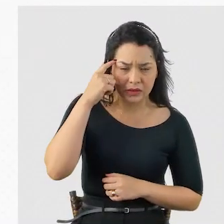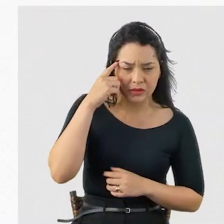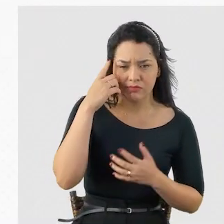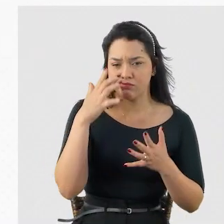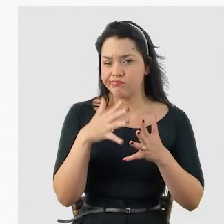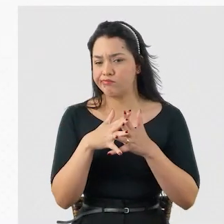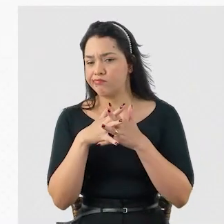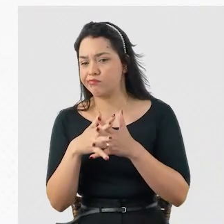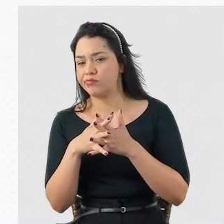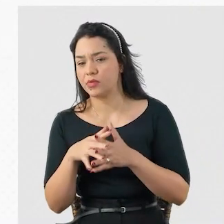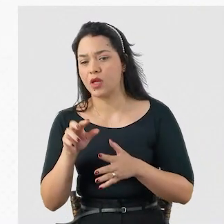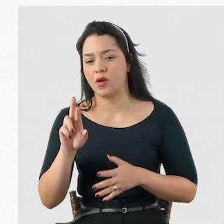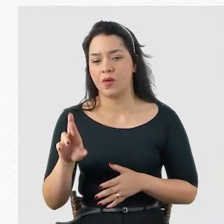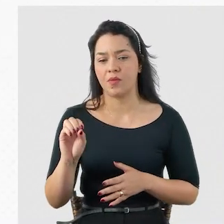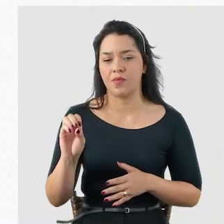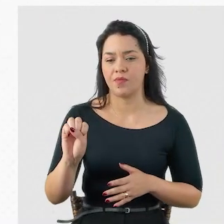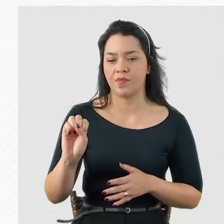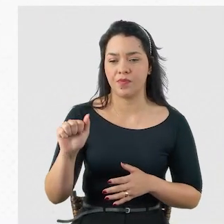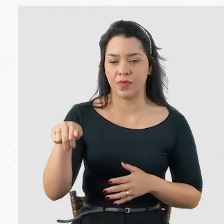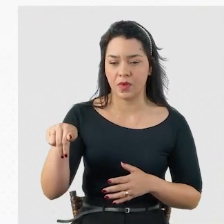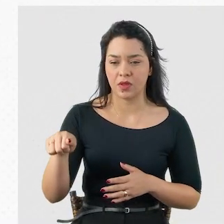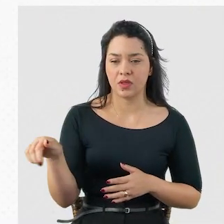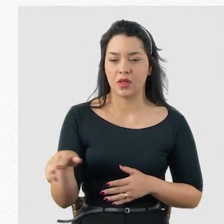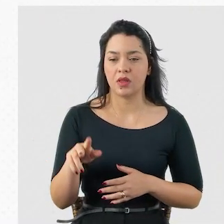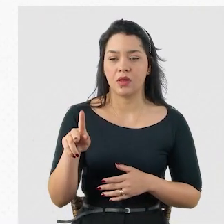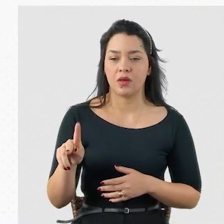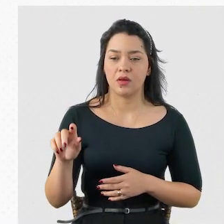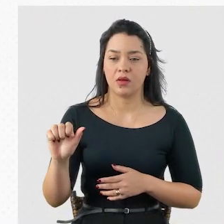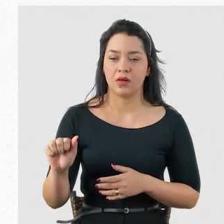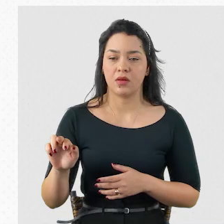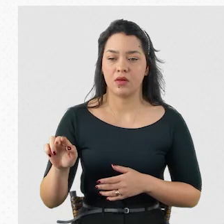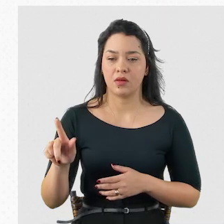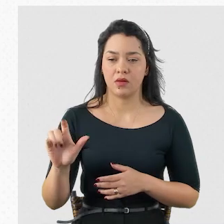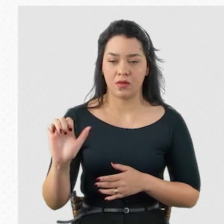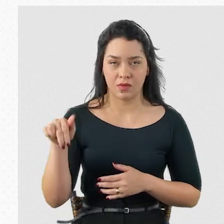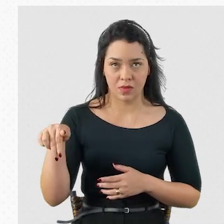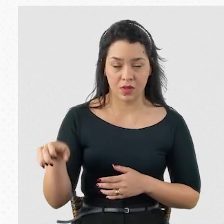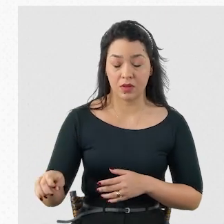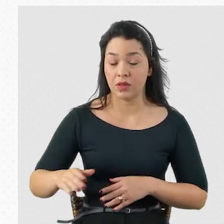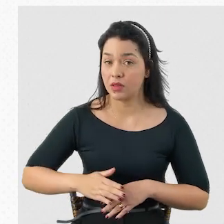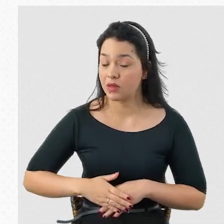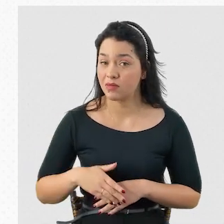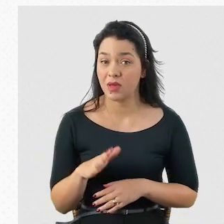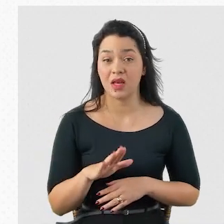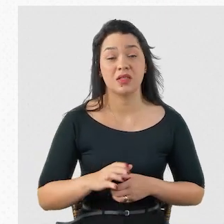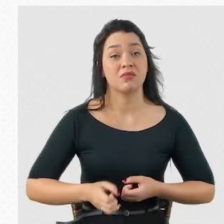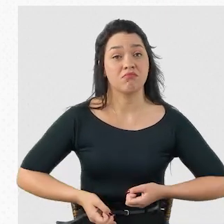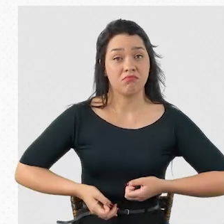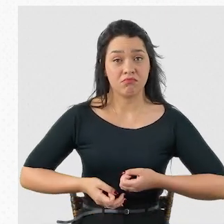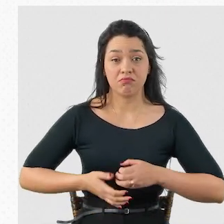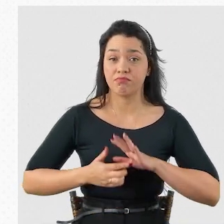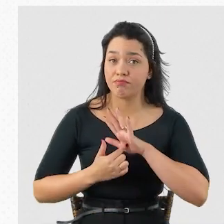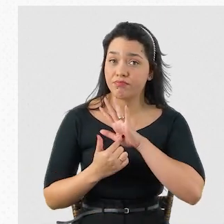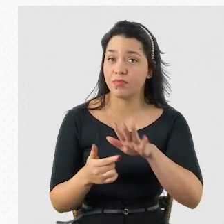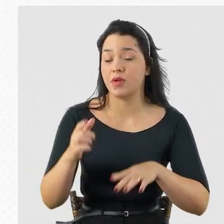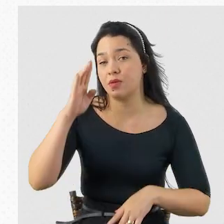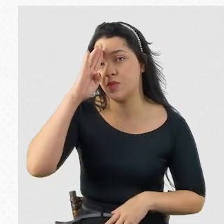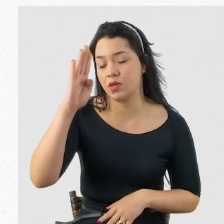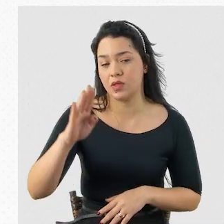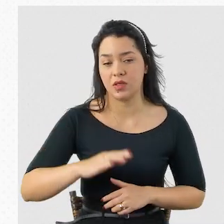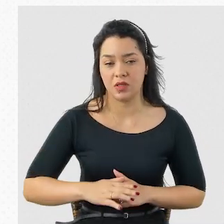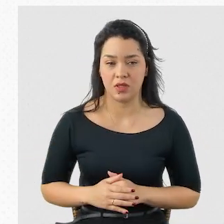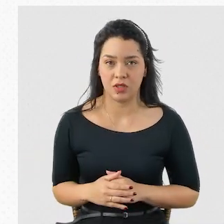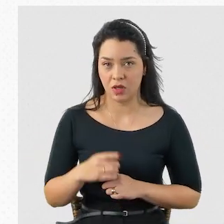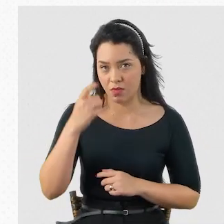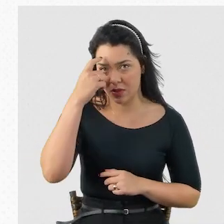da Rosana Paulino. É um nome importante e grave isso, porque ela é uma figura das mais expressivas, né? É um pensamento, o que ela chama de